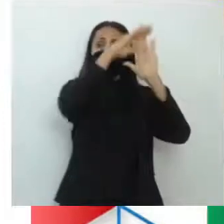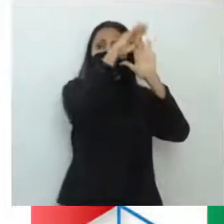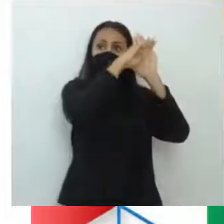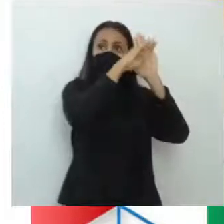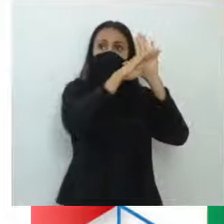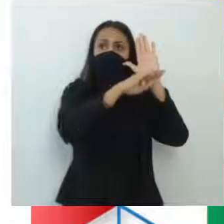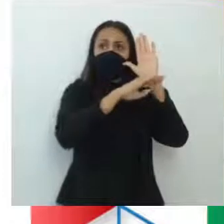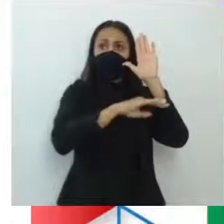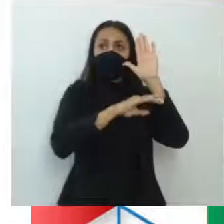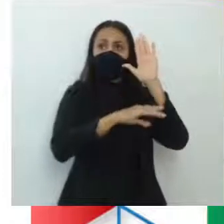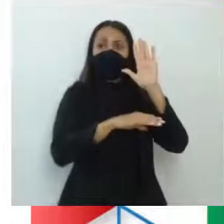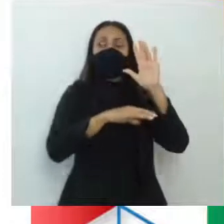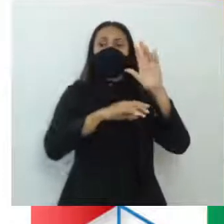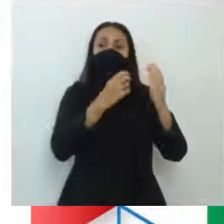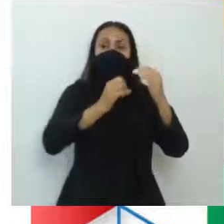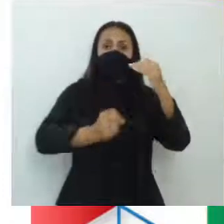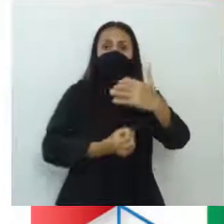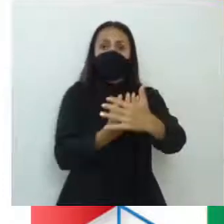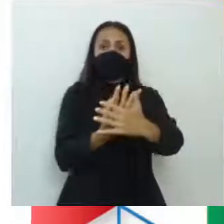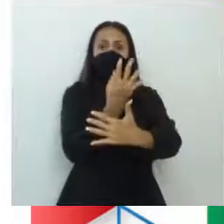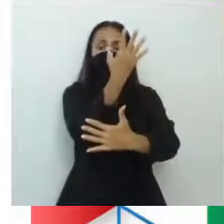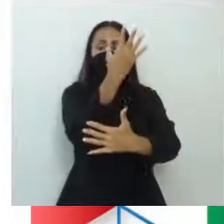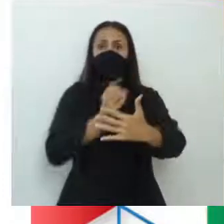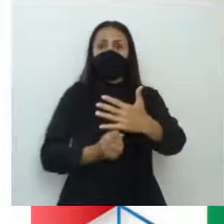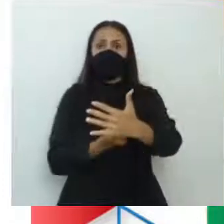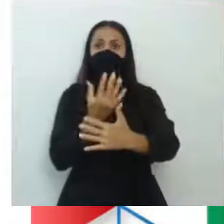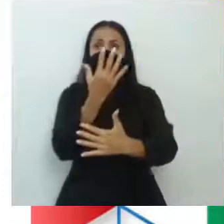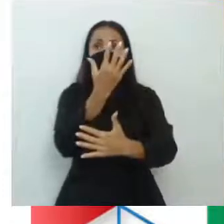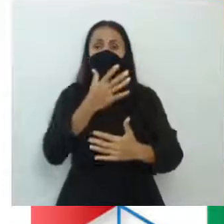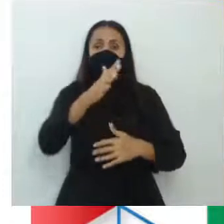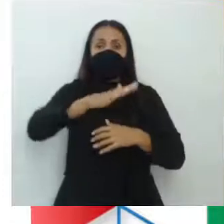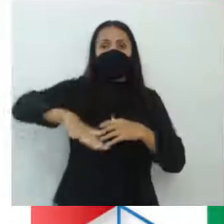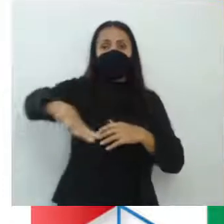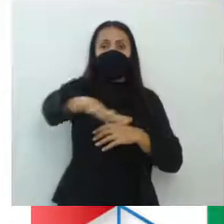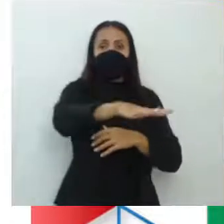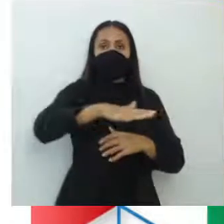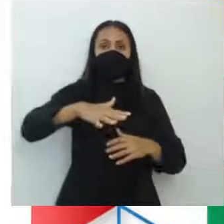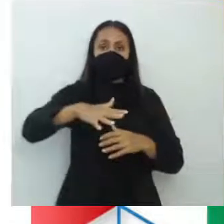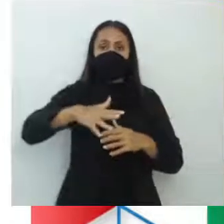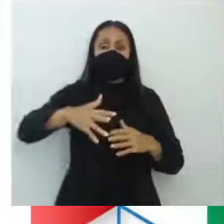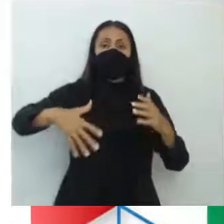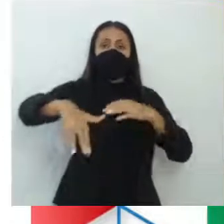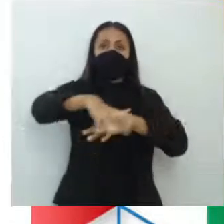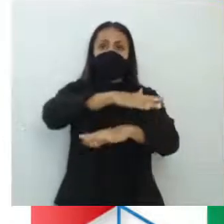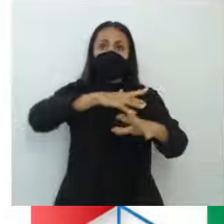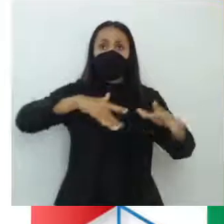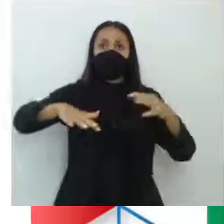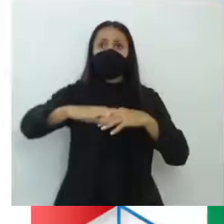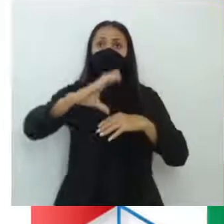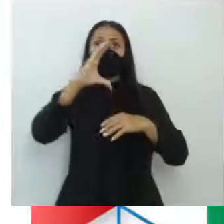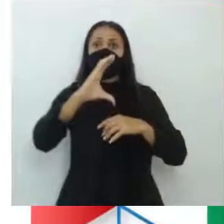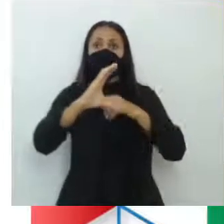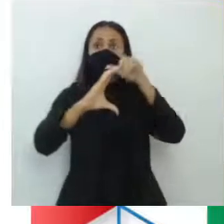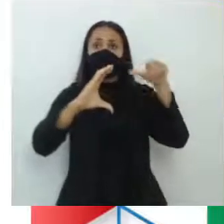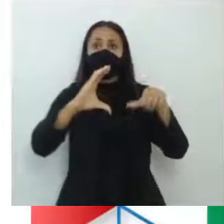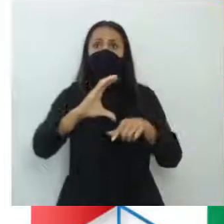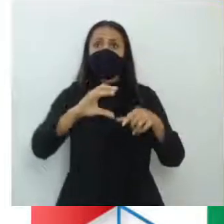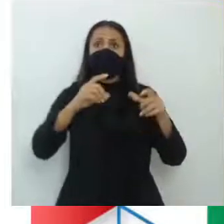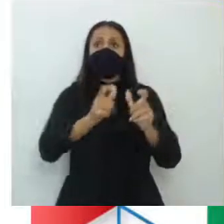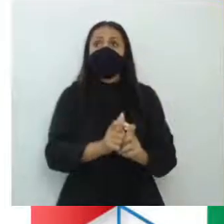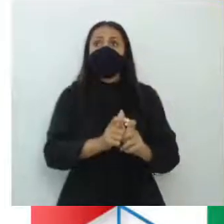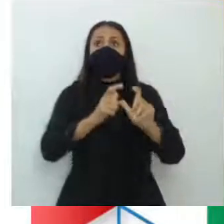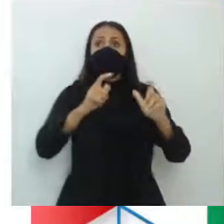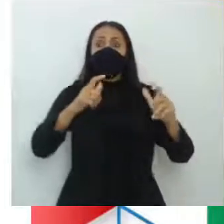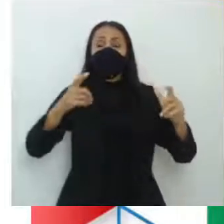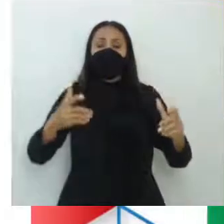de reflorestamento, principalmente em áreas urbanas. Na letra C, aumentar